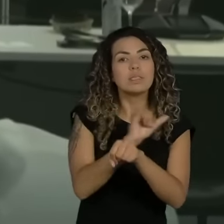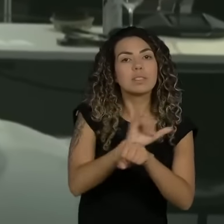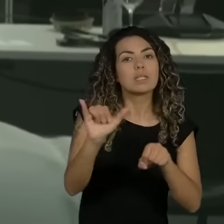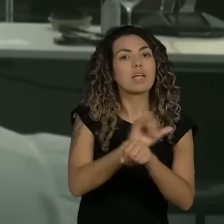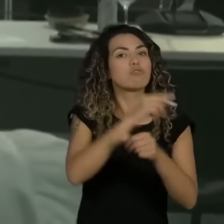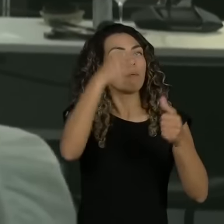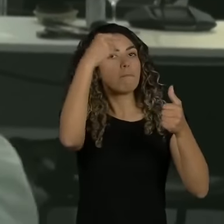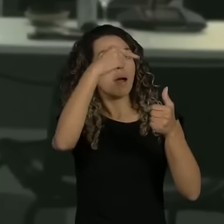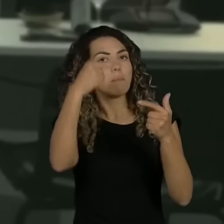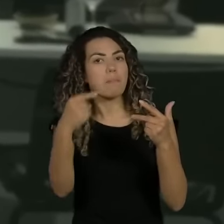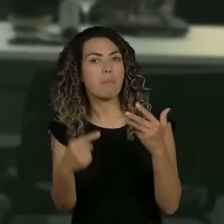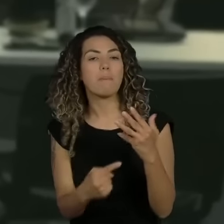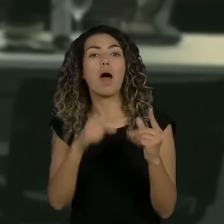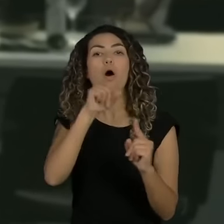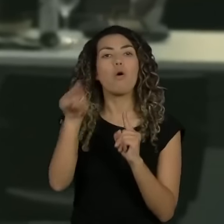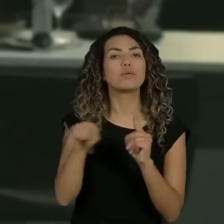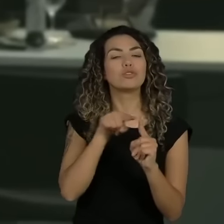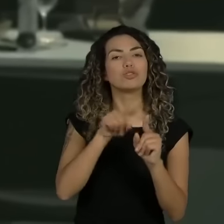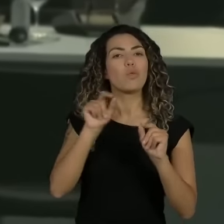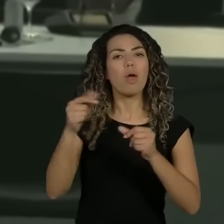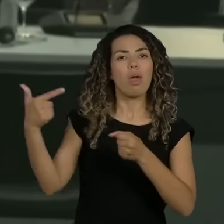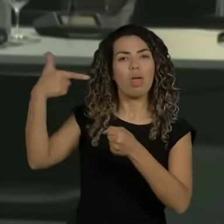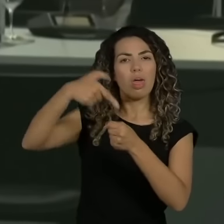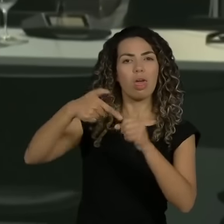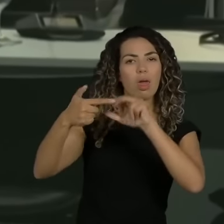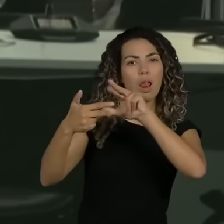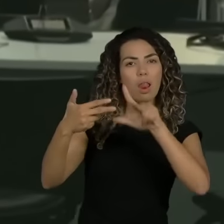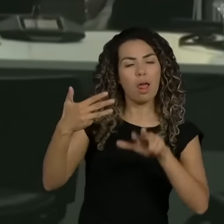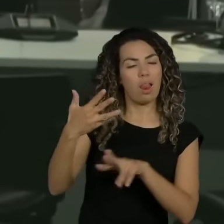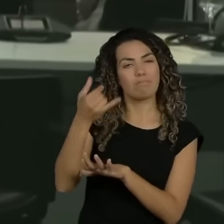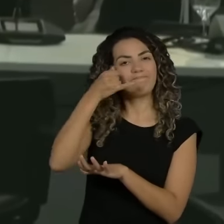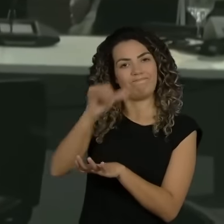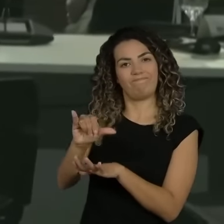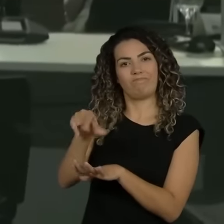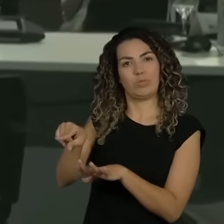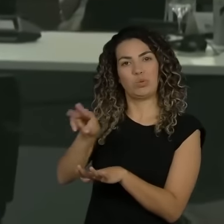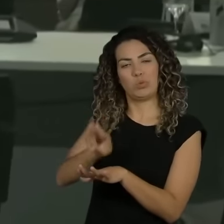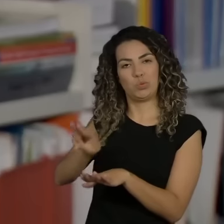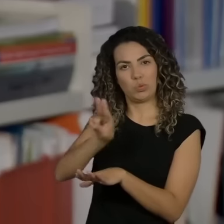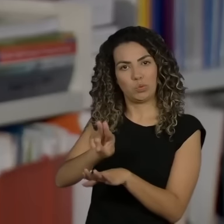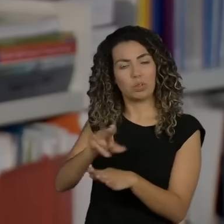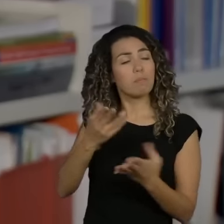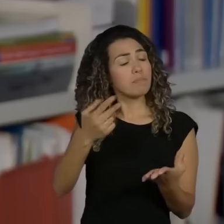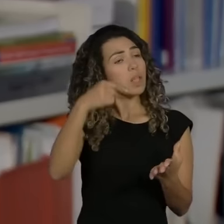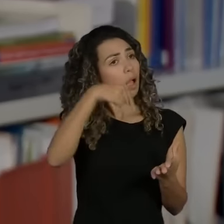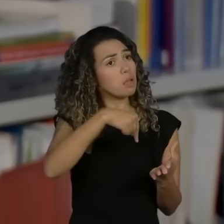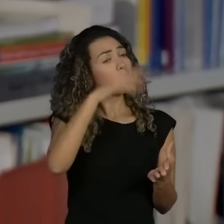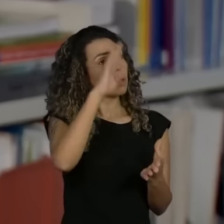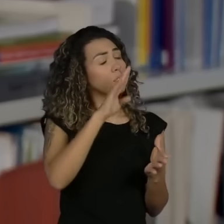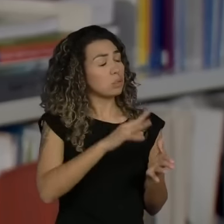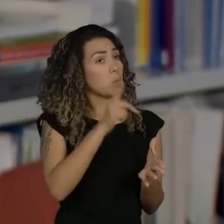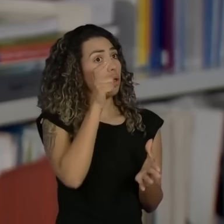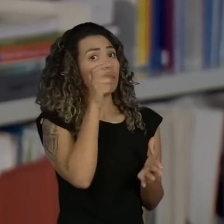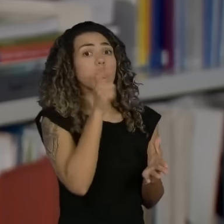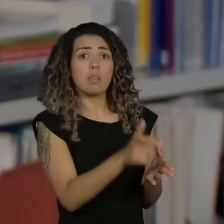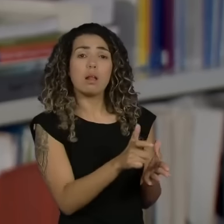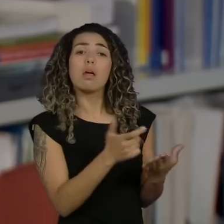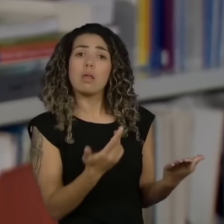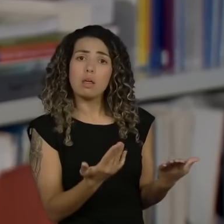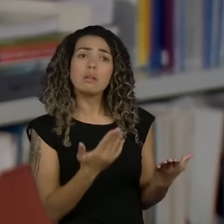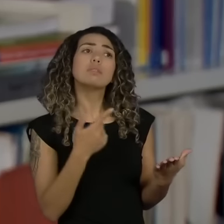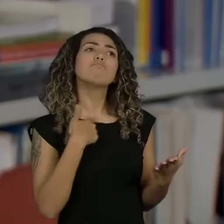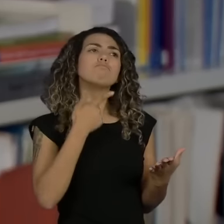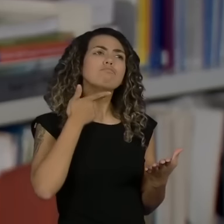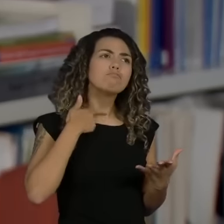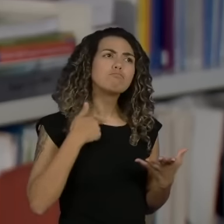necessárias para abandonar o uso dos combustíveis fósseis. Então, o Brasil tem interesse, fala que quer fazer uma COP